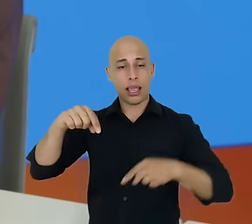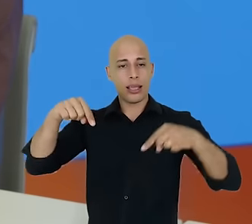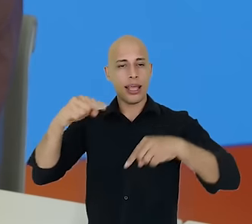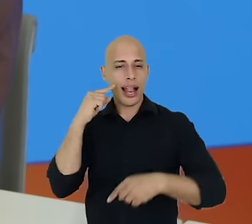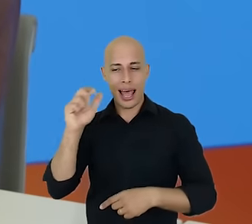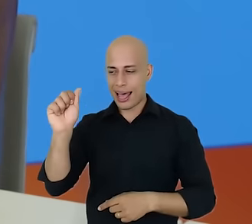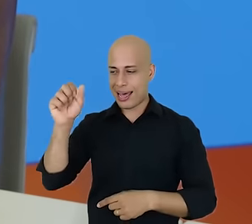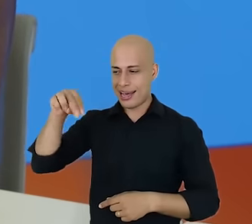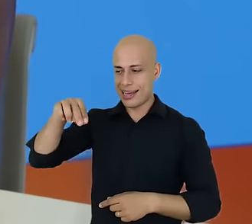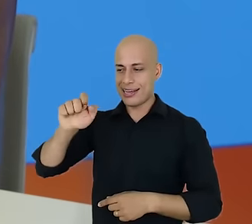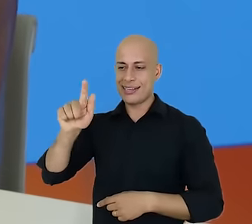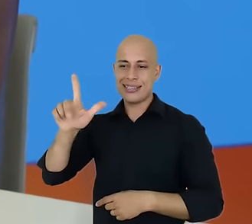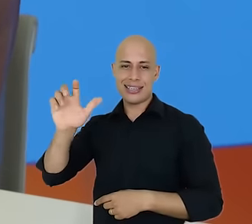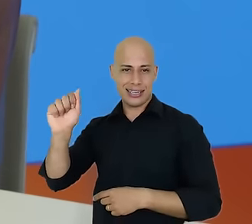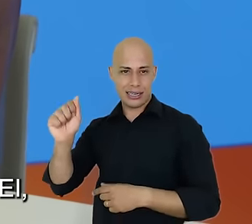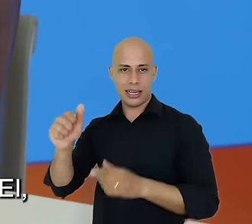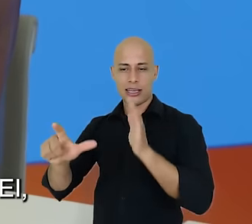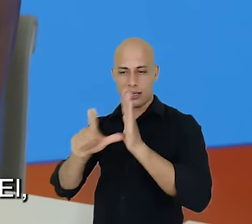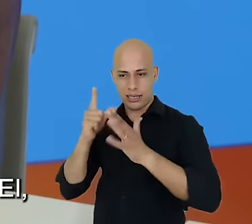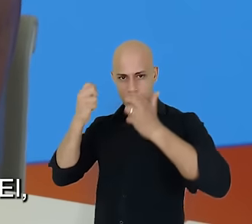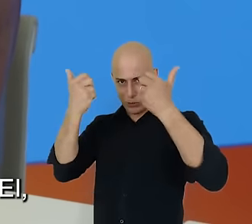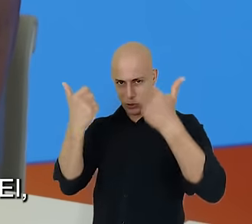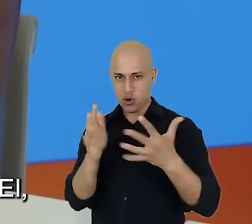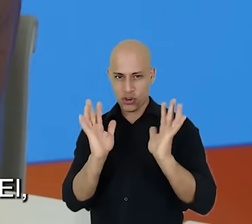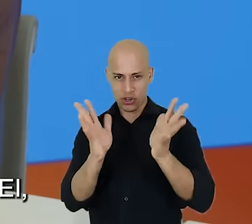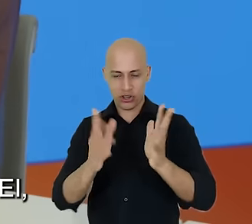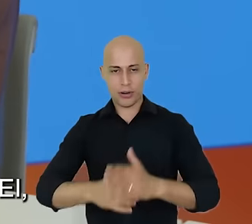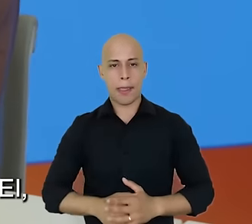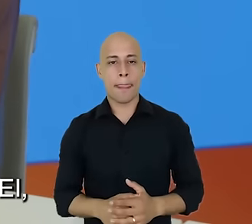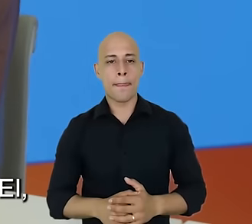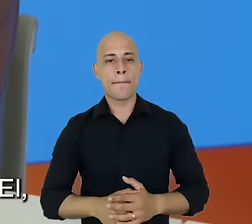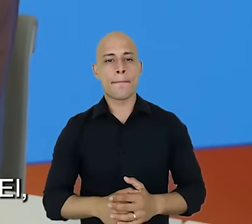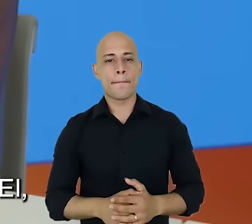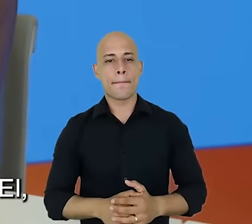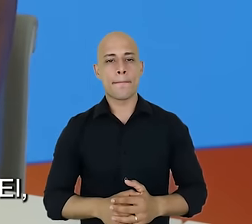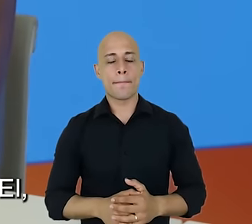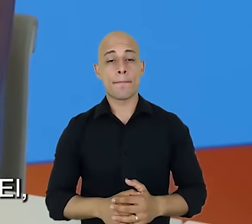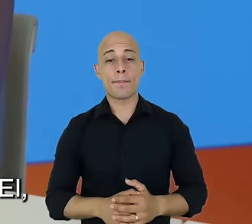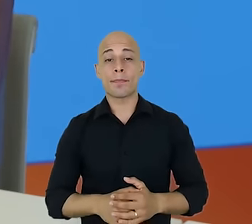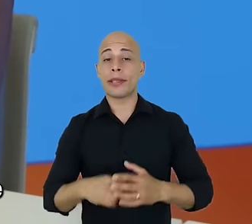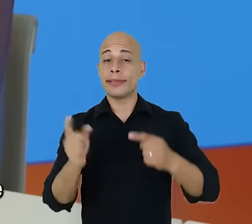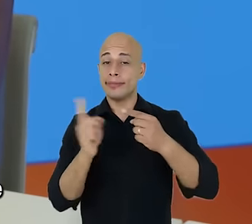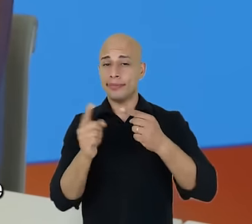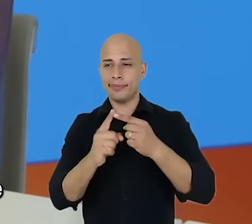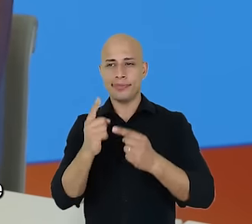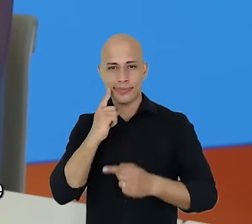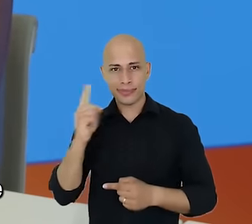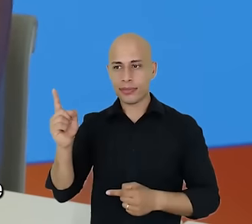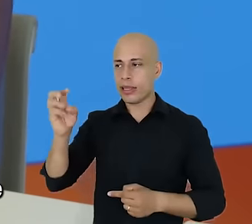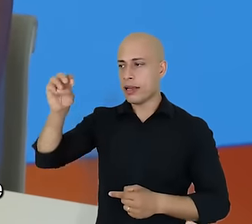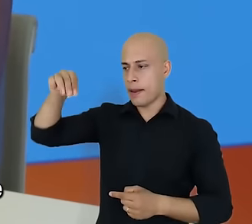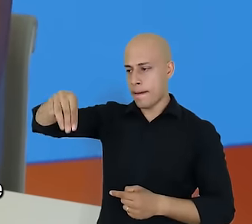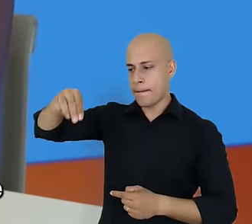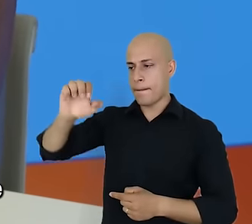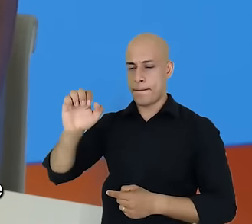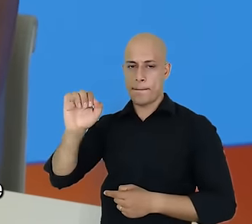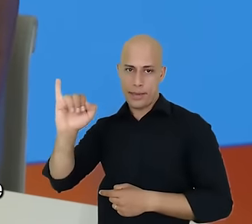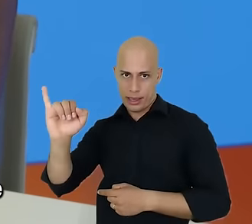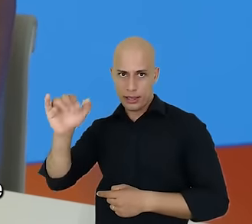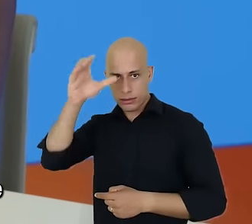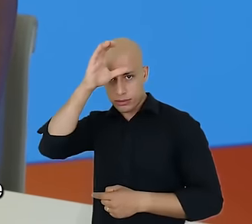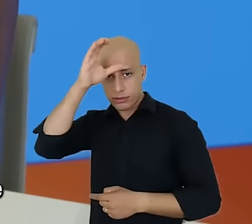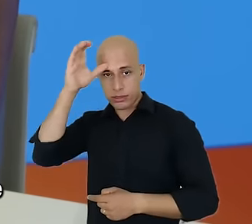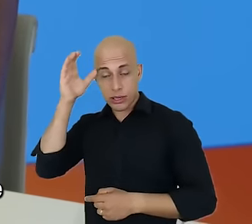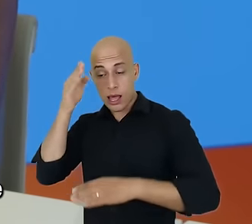gente perfeito primeiro porque acontece o nosso mei nosso cliente mei ele